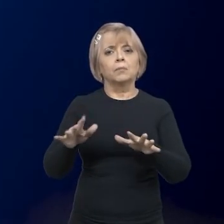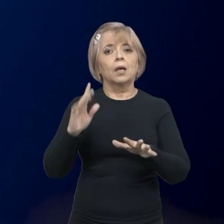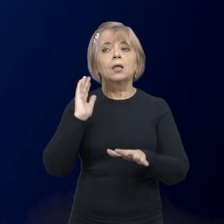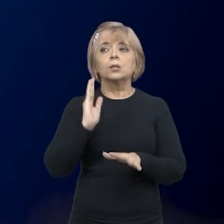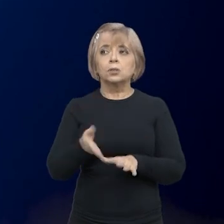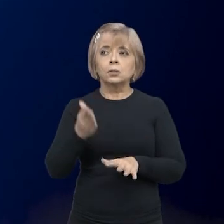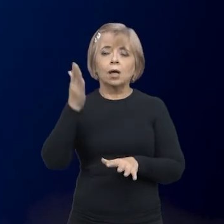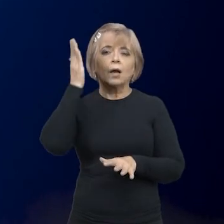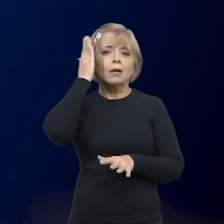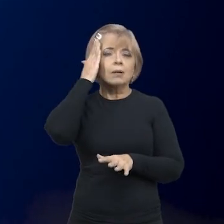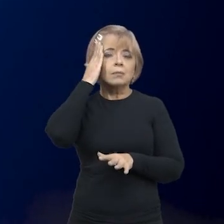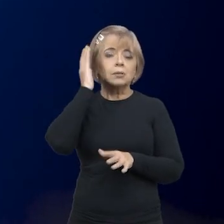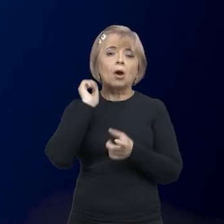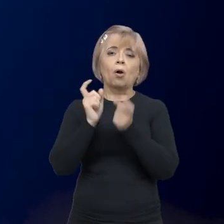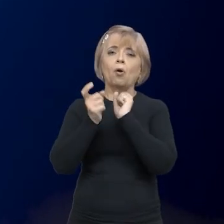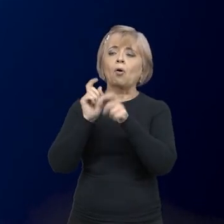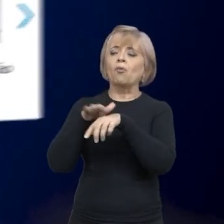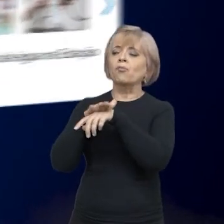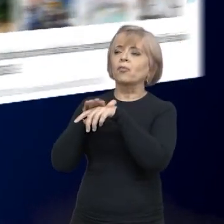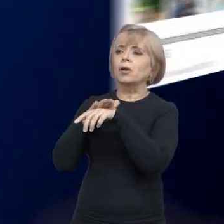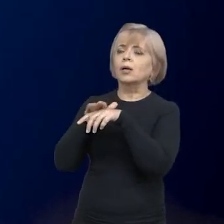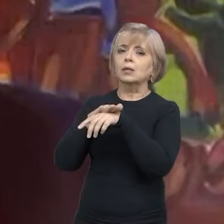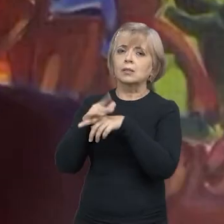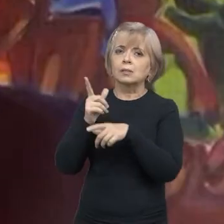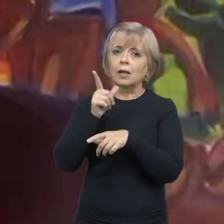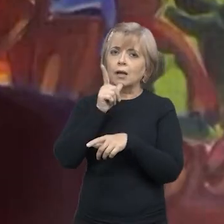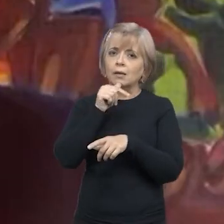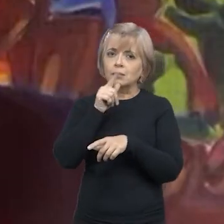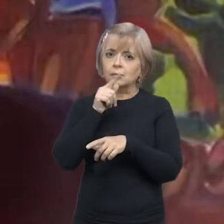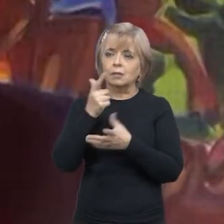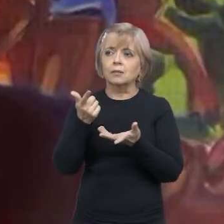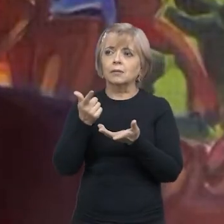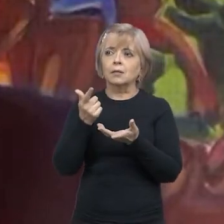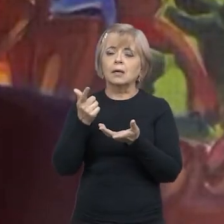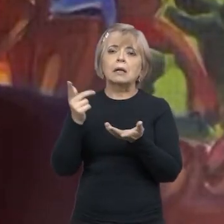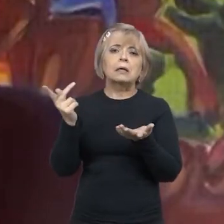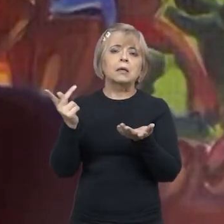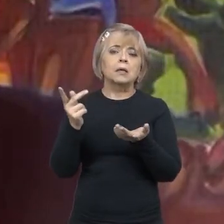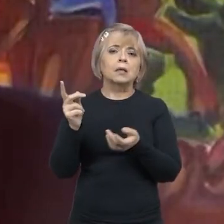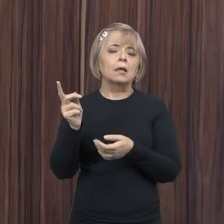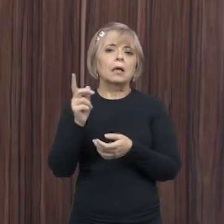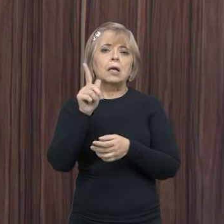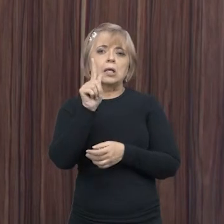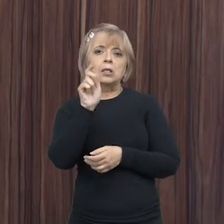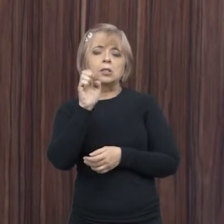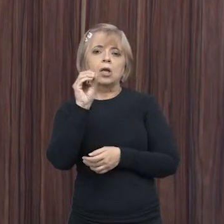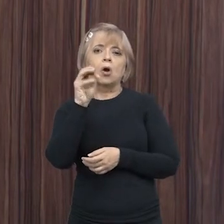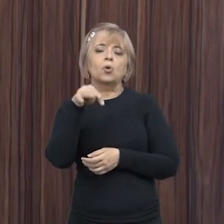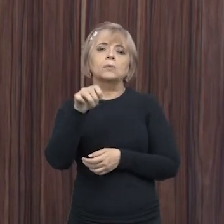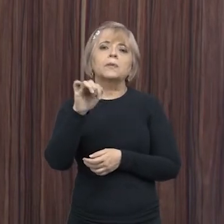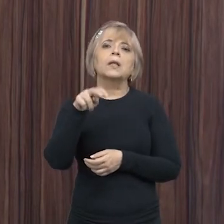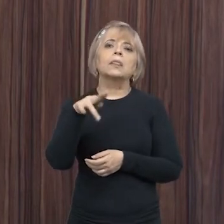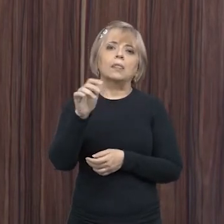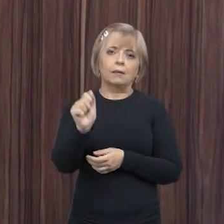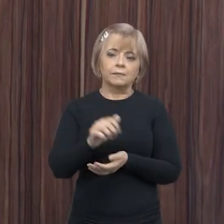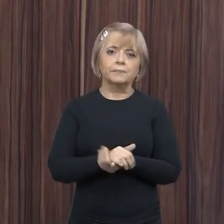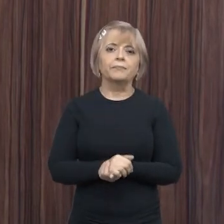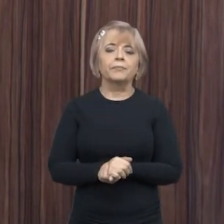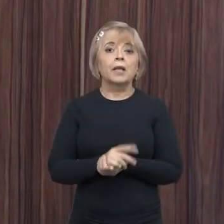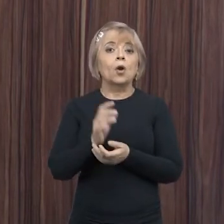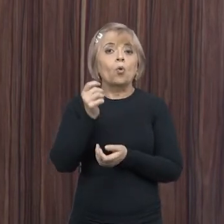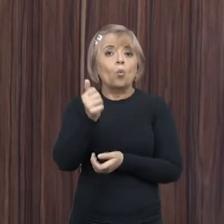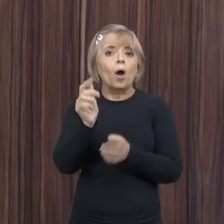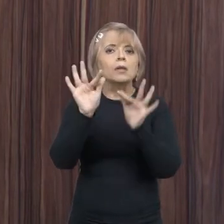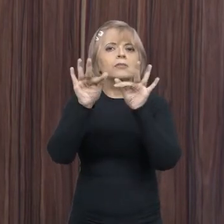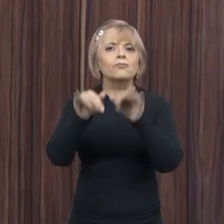gente já se debatia com a crise da geosmina, que afinal se descobriu que não era geosmina. Infelizmente, estamos quase no fim da